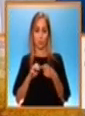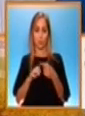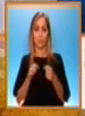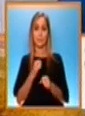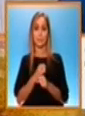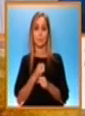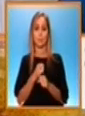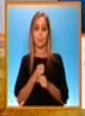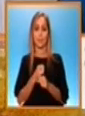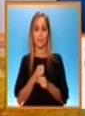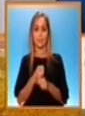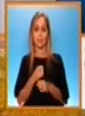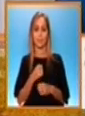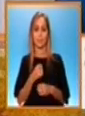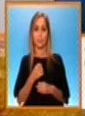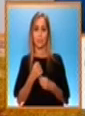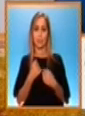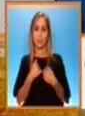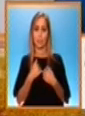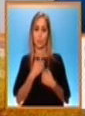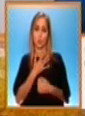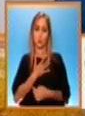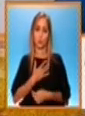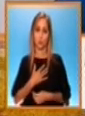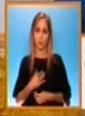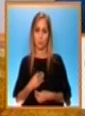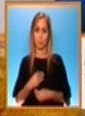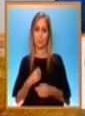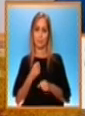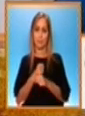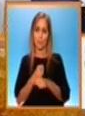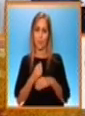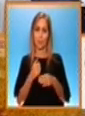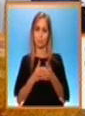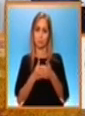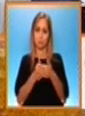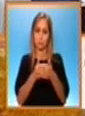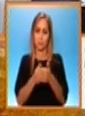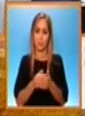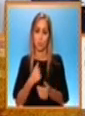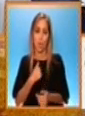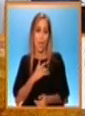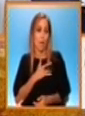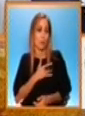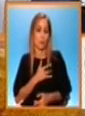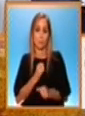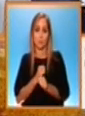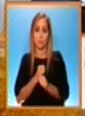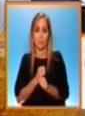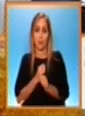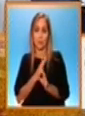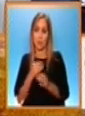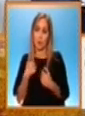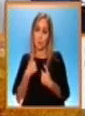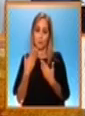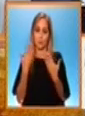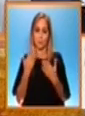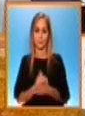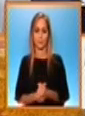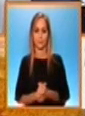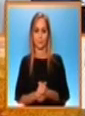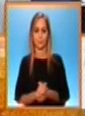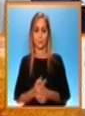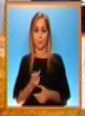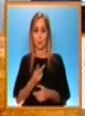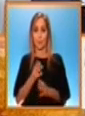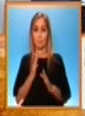numa coisa que amamos trabalhar. Pois é. E isso é meio caminho andado. Quando amamos o que fazemos, já é meio caminho andado. Pois é.